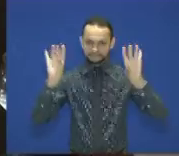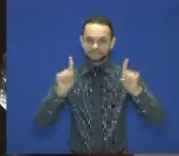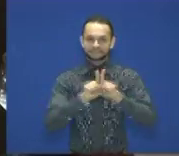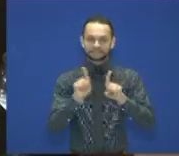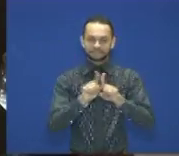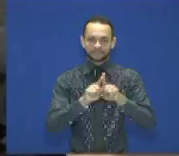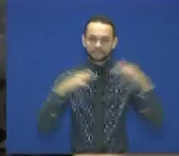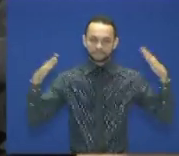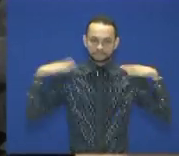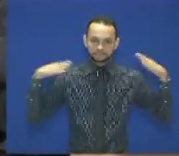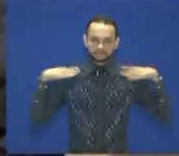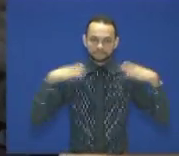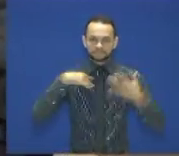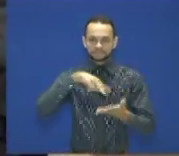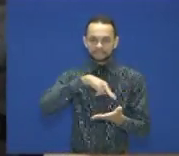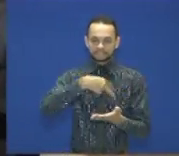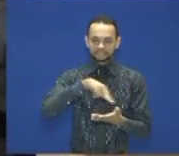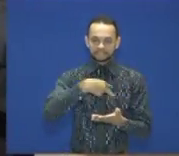Dança.